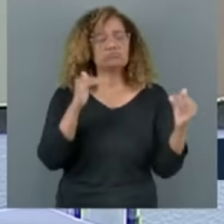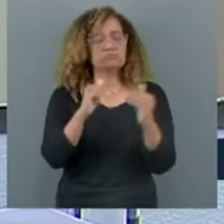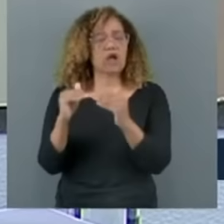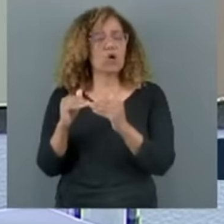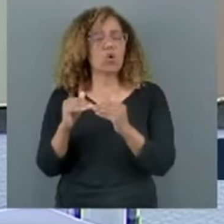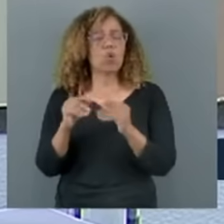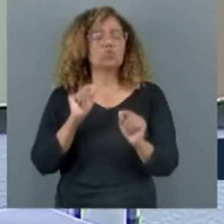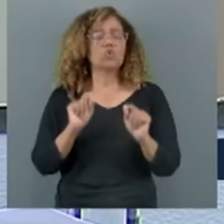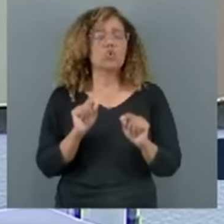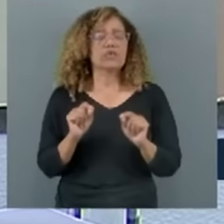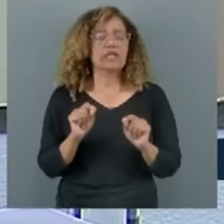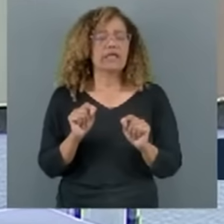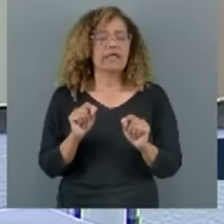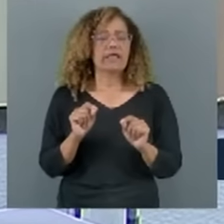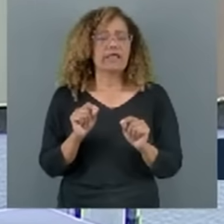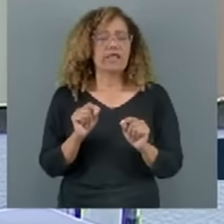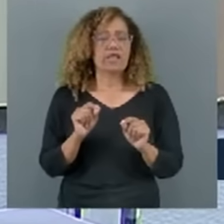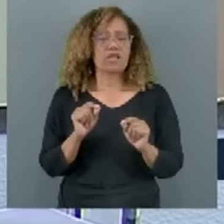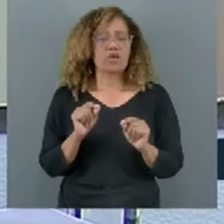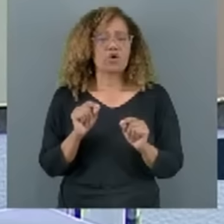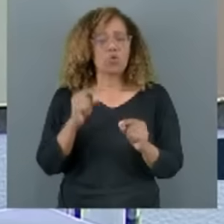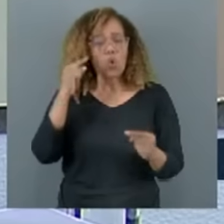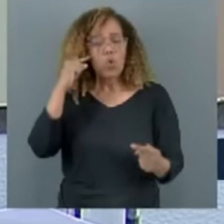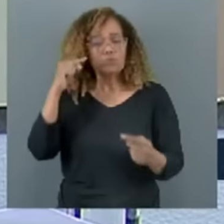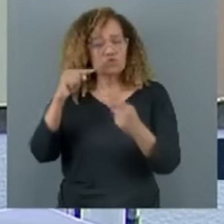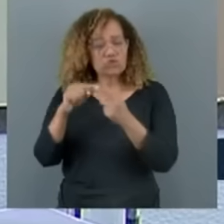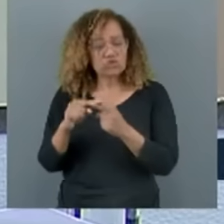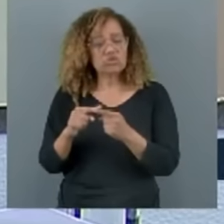com as finalidades que foram